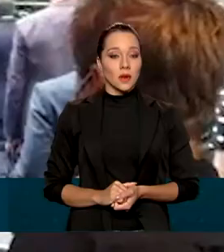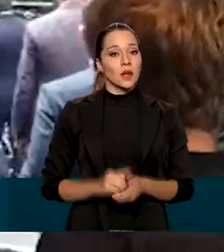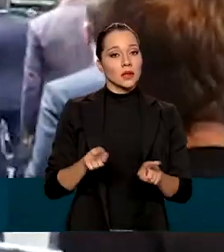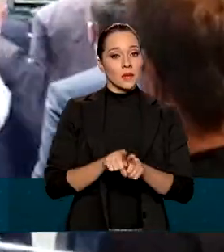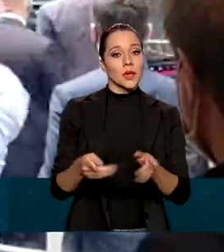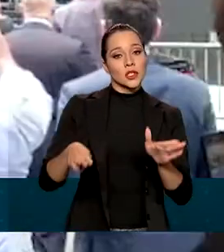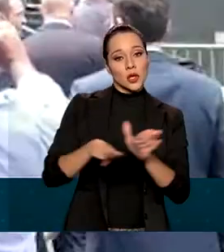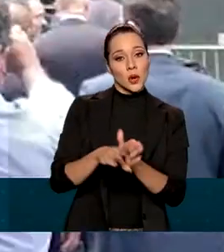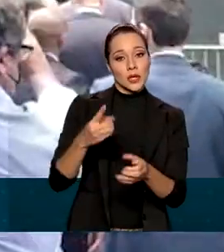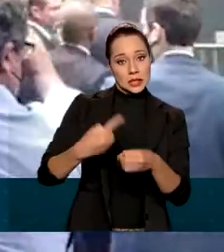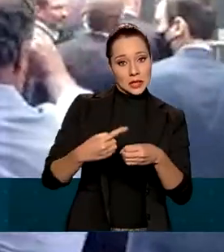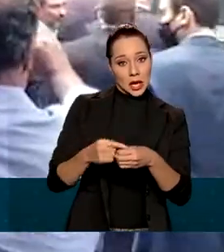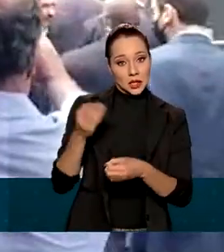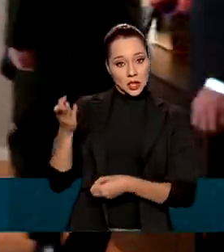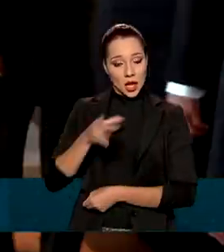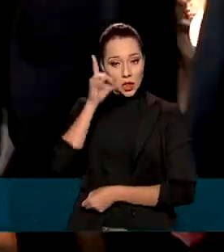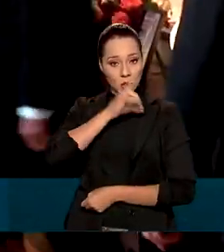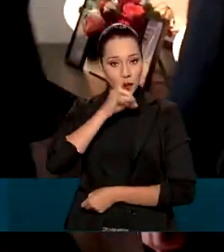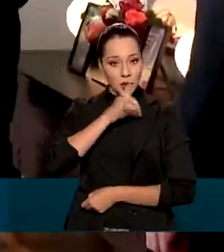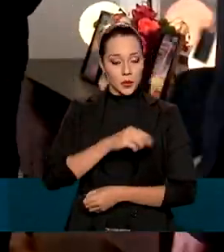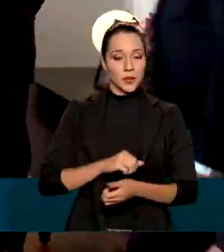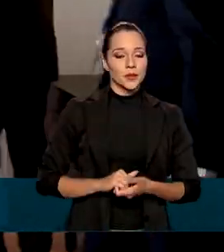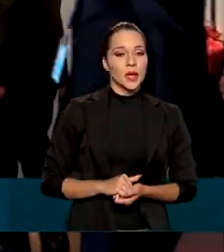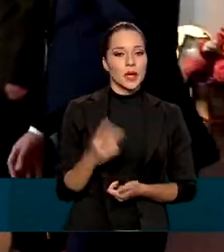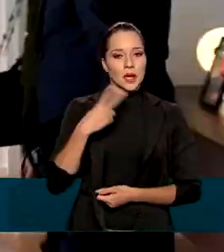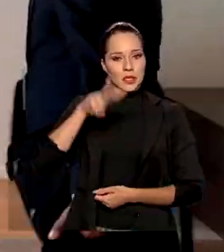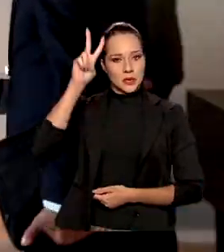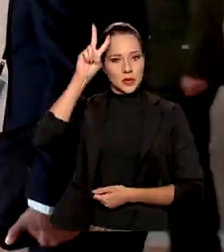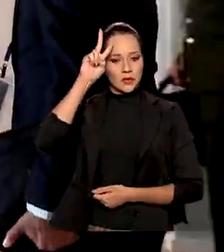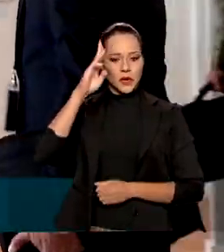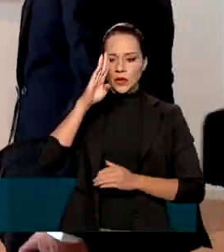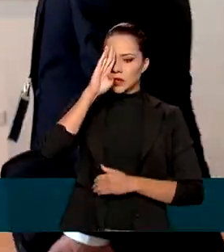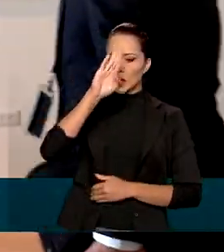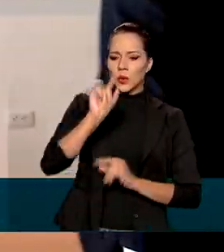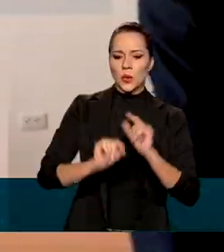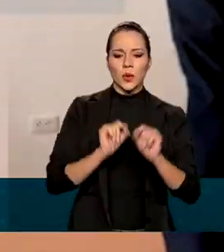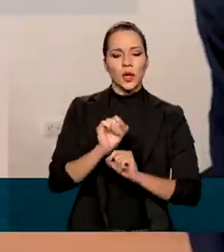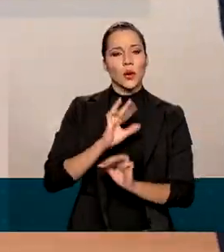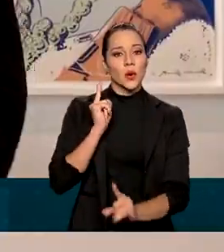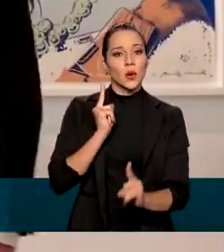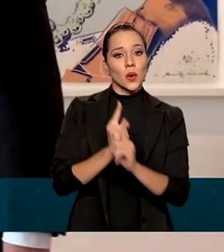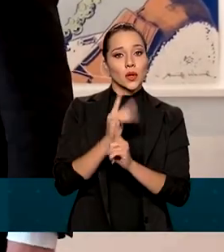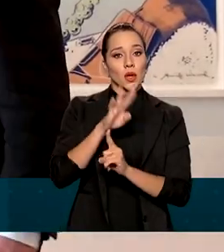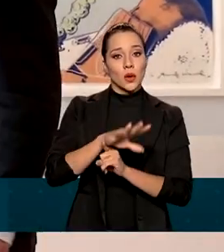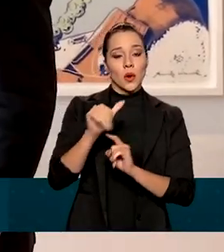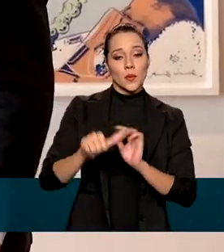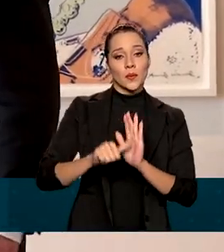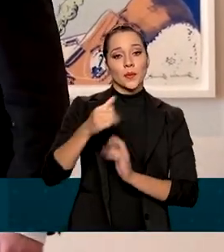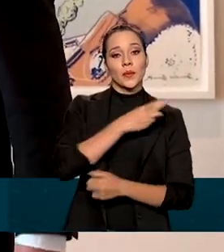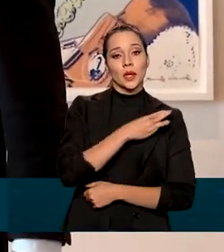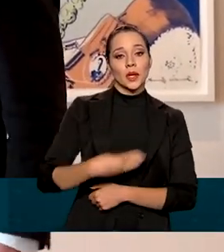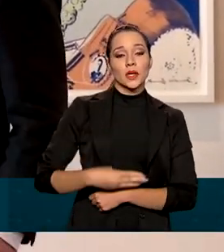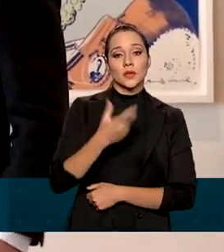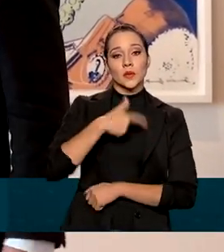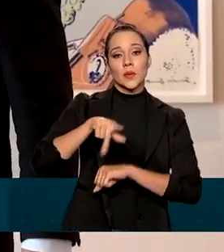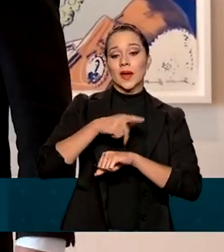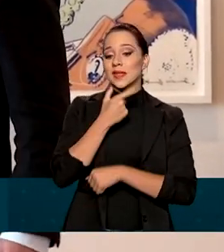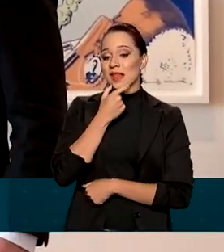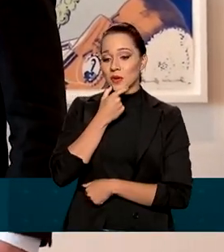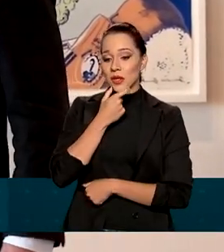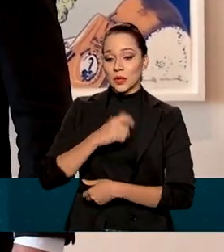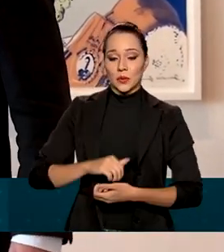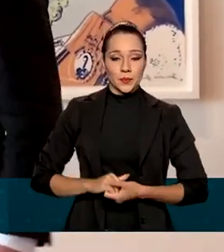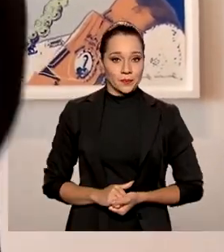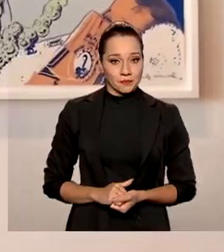chegou à cidade no último domingo. Nesta segunda-feira, o destaque ficou com o encontro com o primeiro-ministro do Reino Unido, Boris